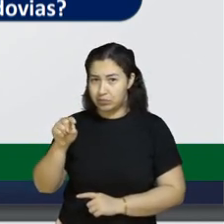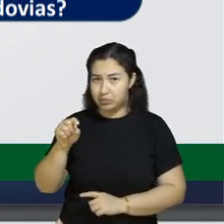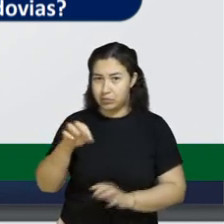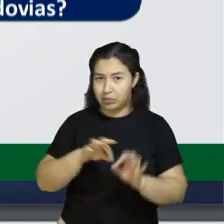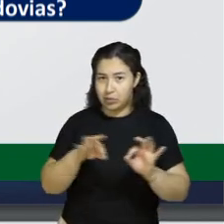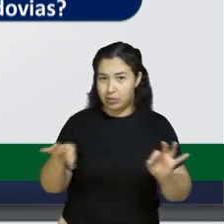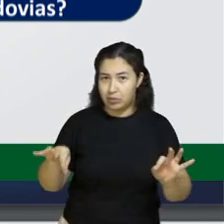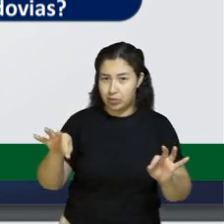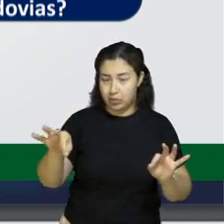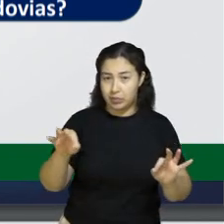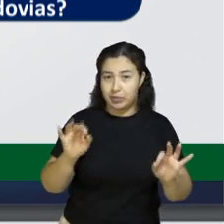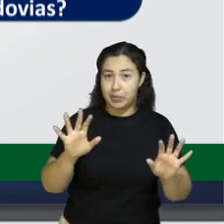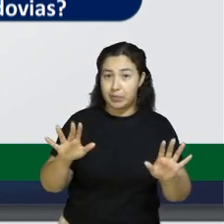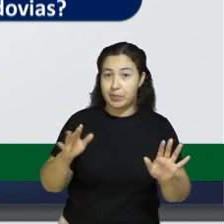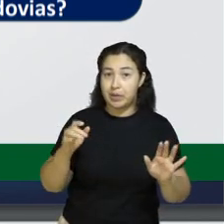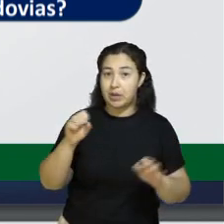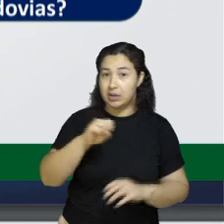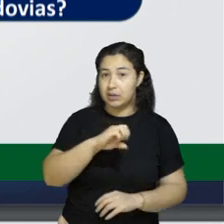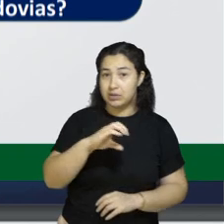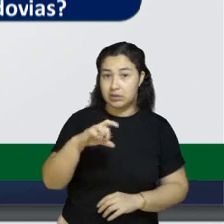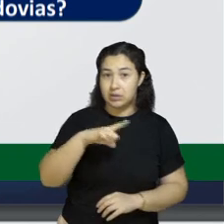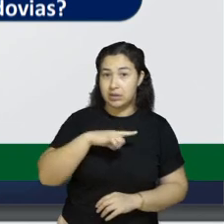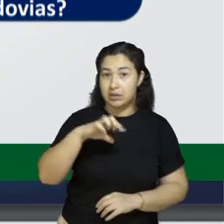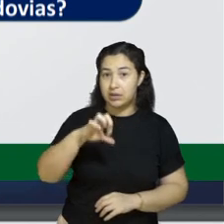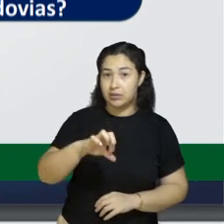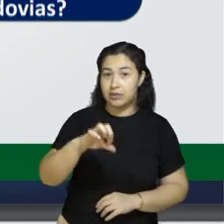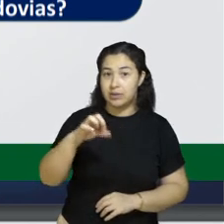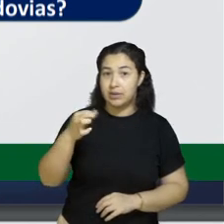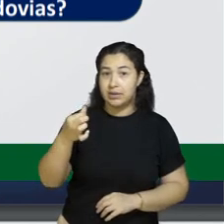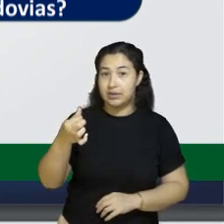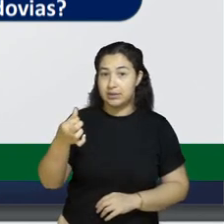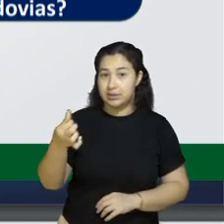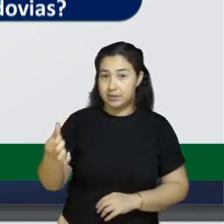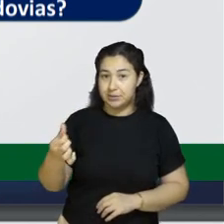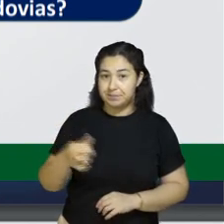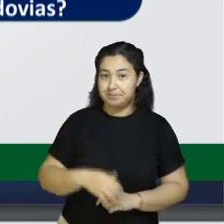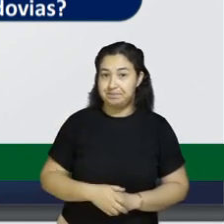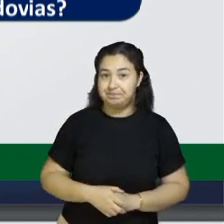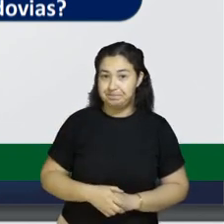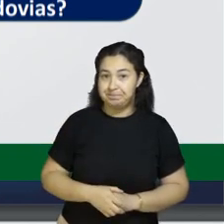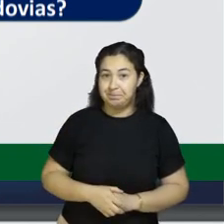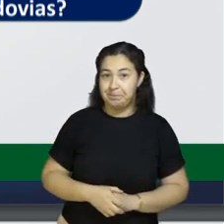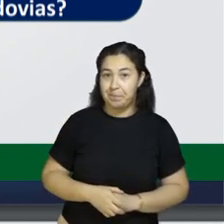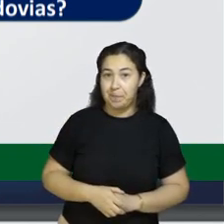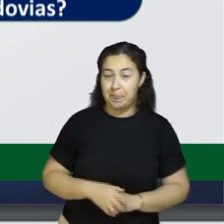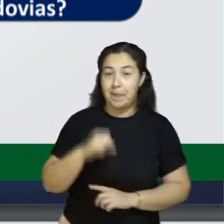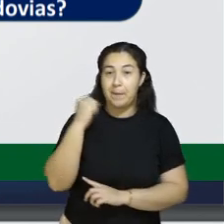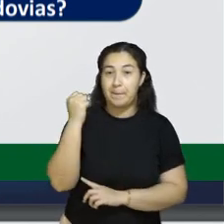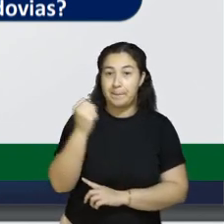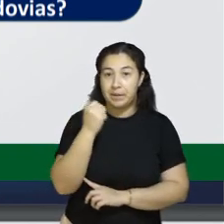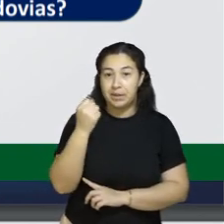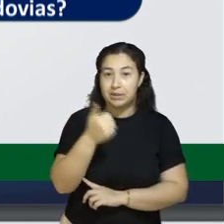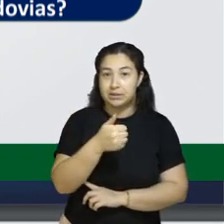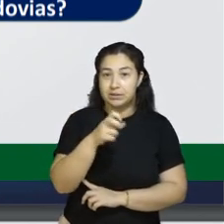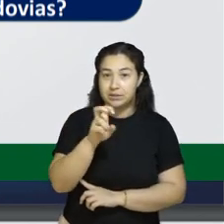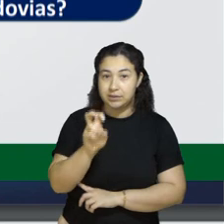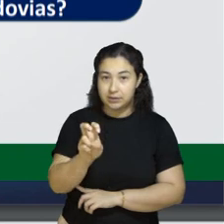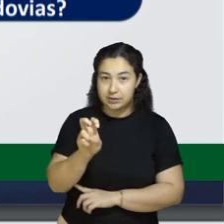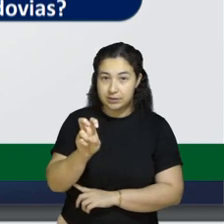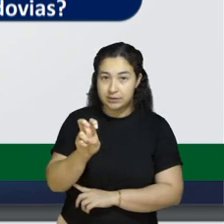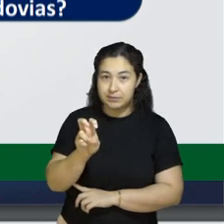mil quilômetros quadrados. Paraná tem 15.800 quilômetros de rodovias,